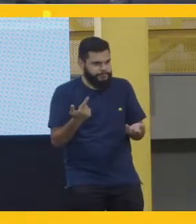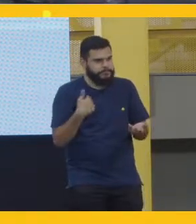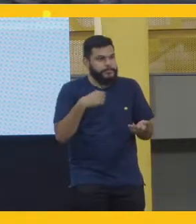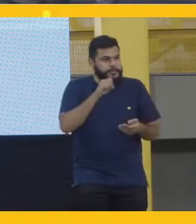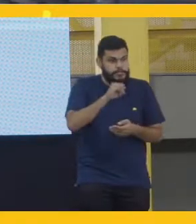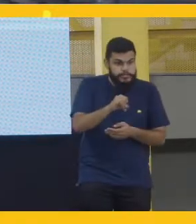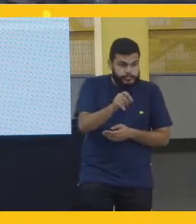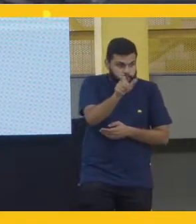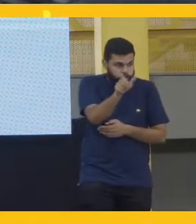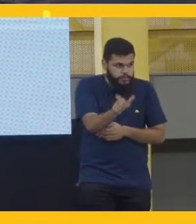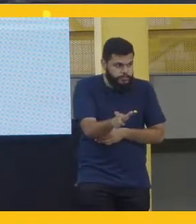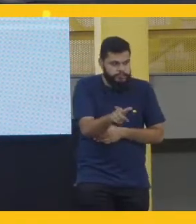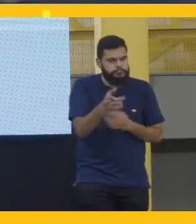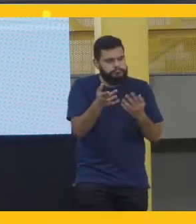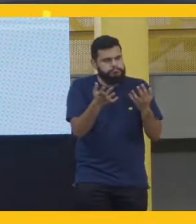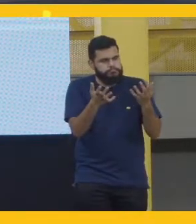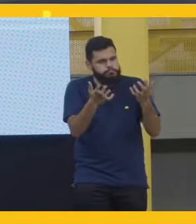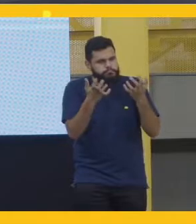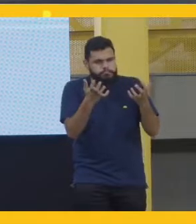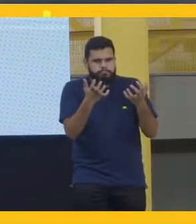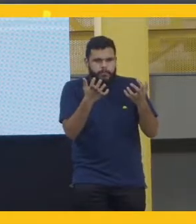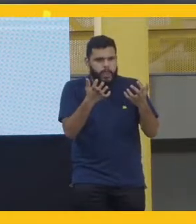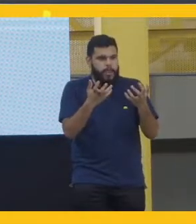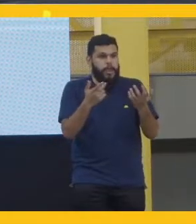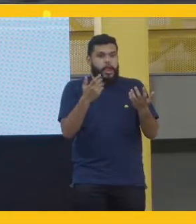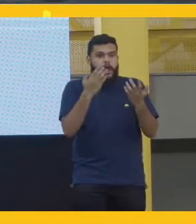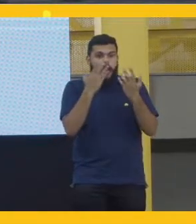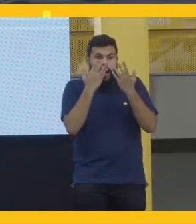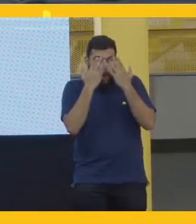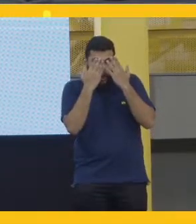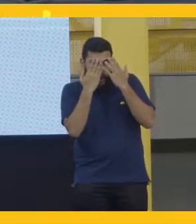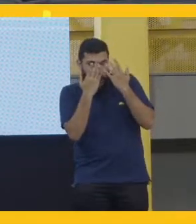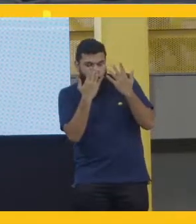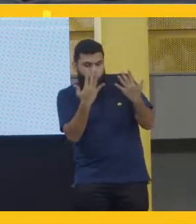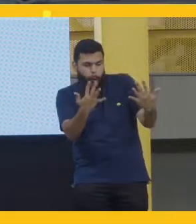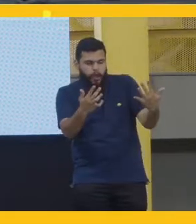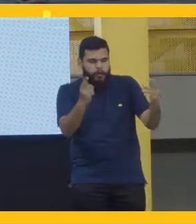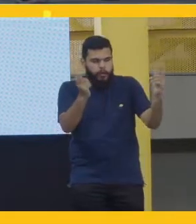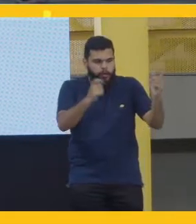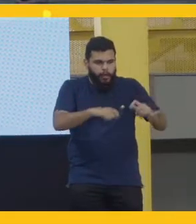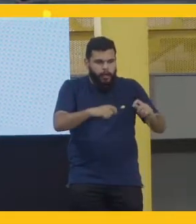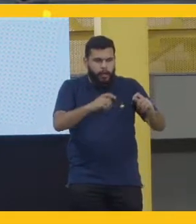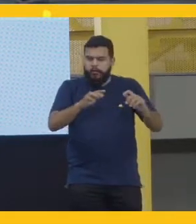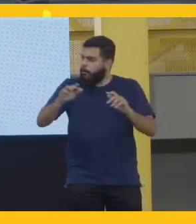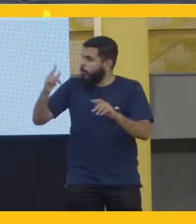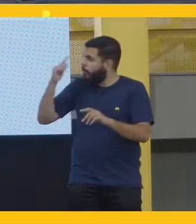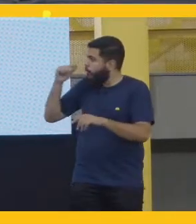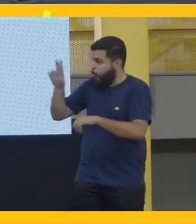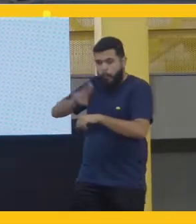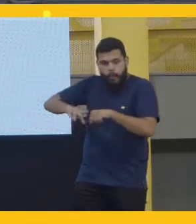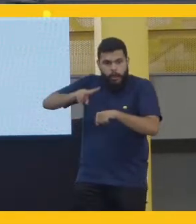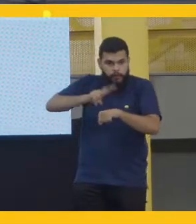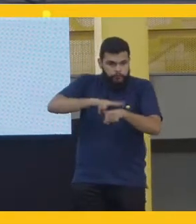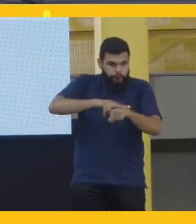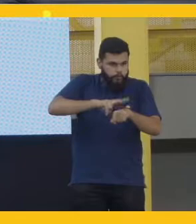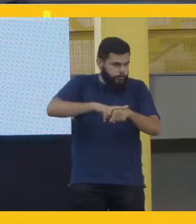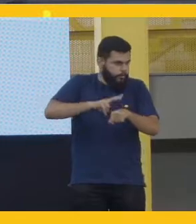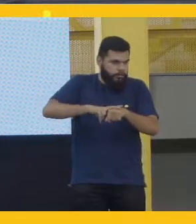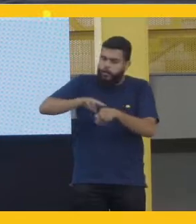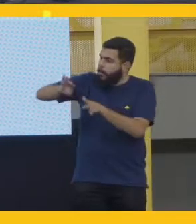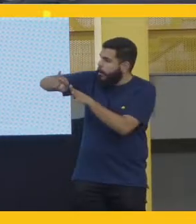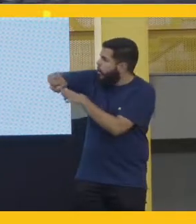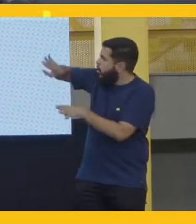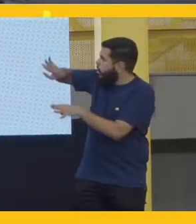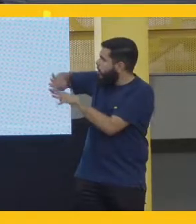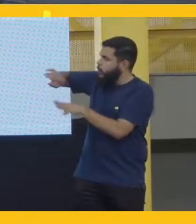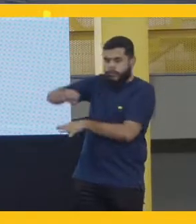você quiser que a luz atravesse o meio, mas não seja possível identificar o que está do outro lado, você usa o